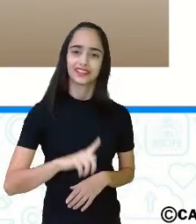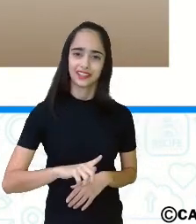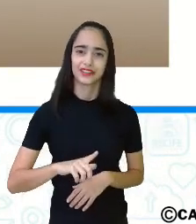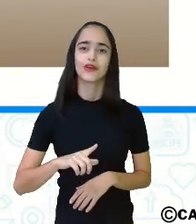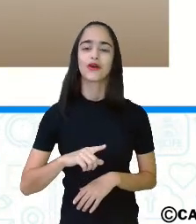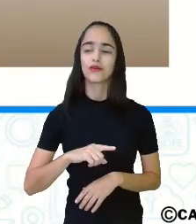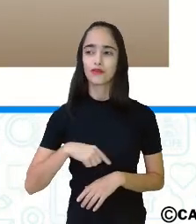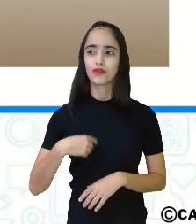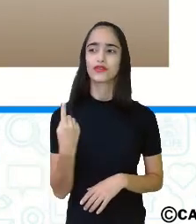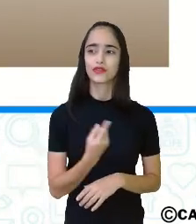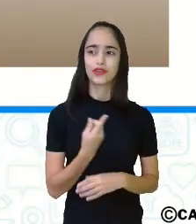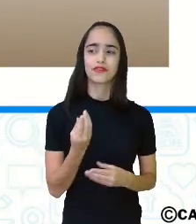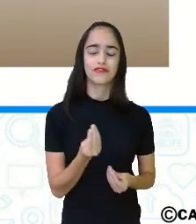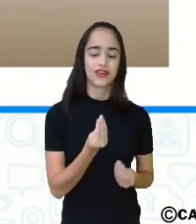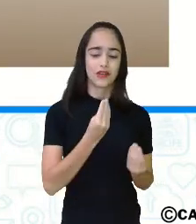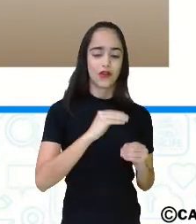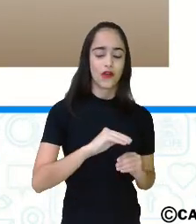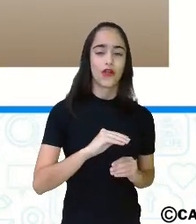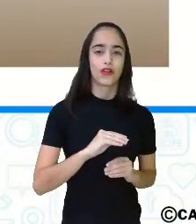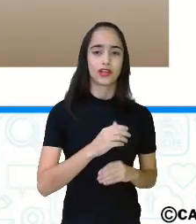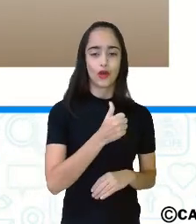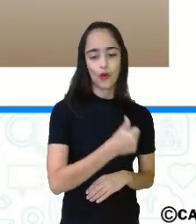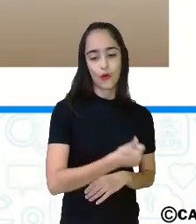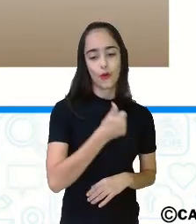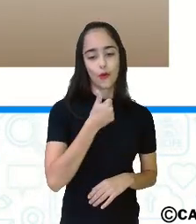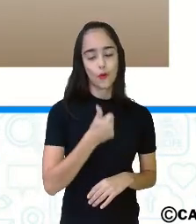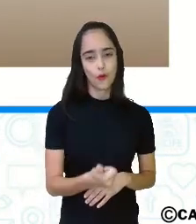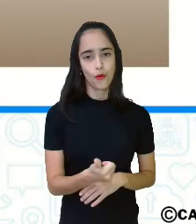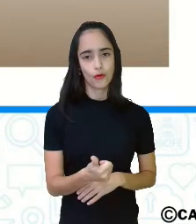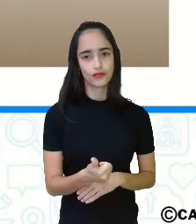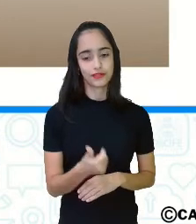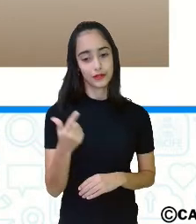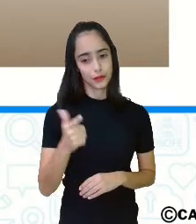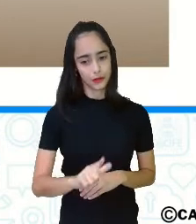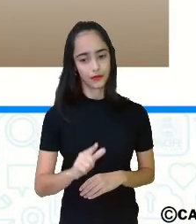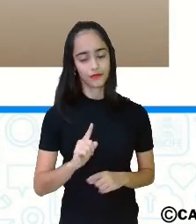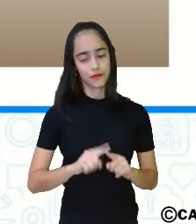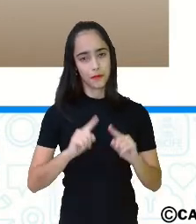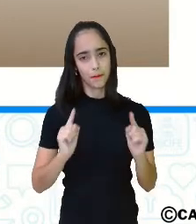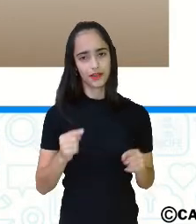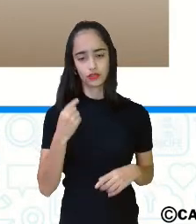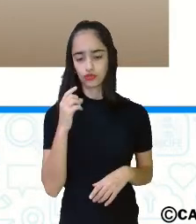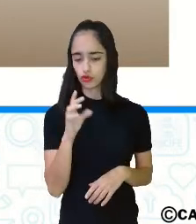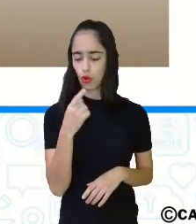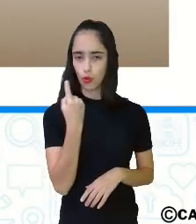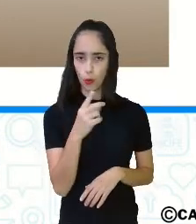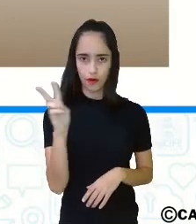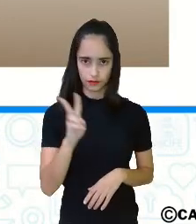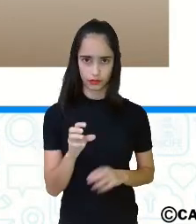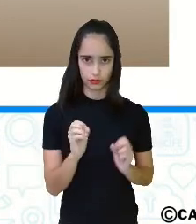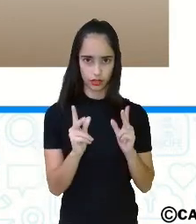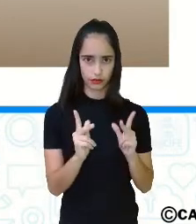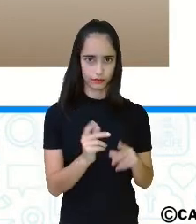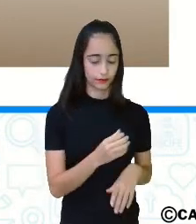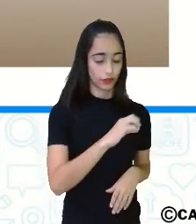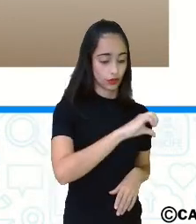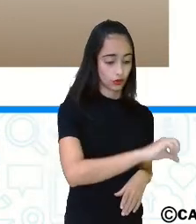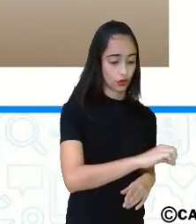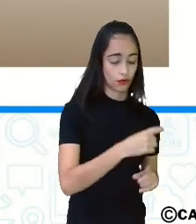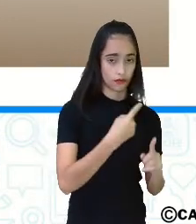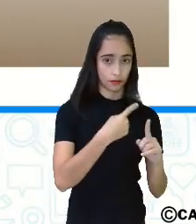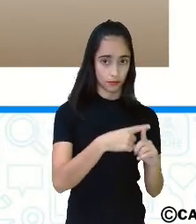Verônica colocou o 11 repetido, mas vocês ignorem aí, nós temos o 9 mais 2, que vai dar o próximo elemento, que é o